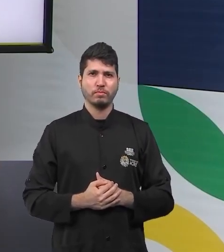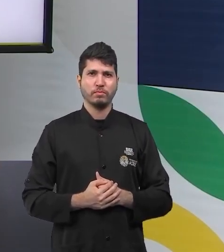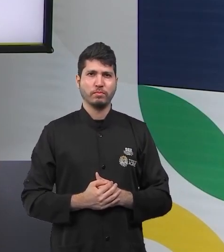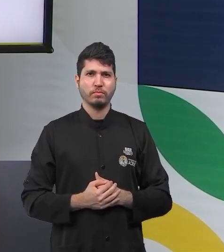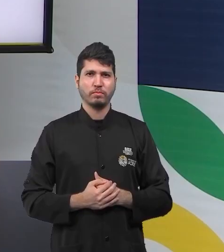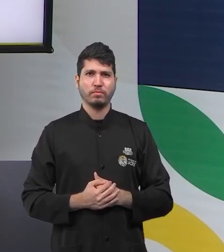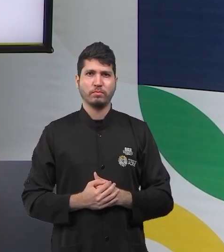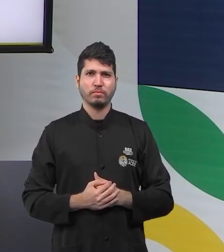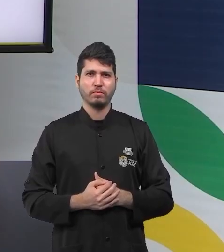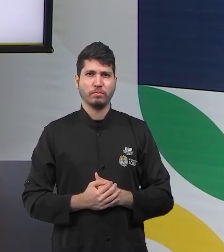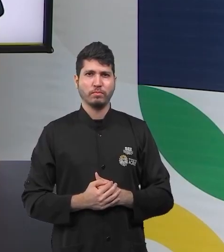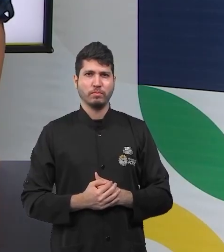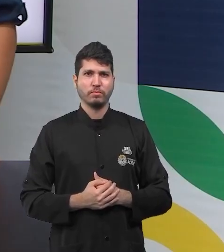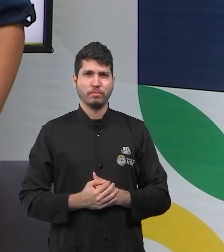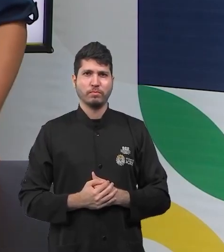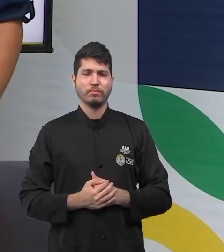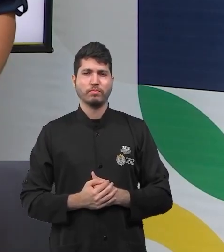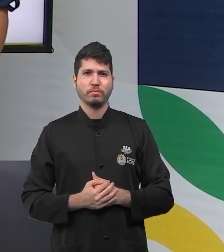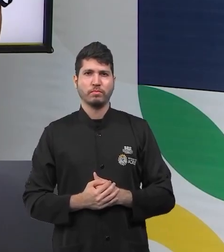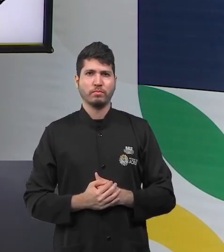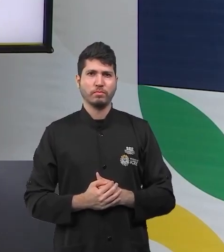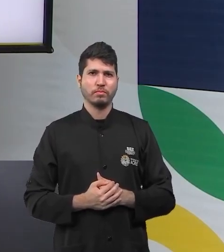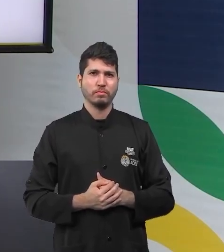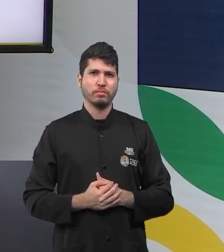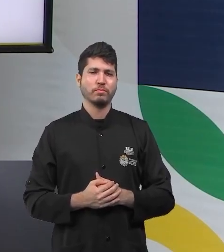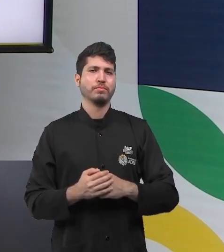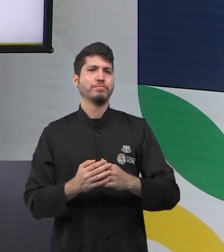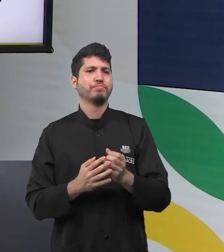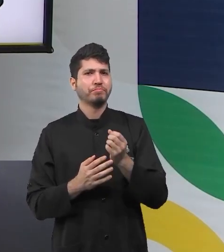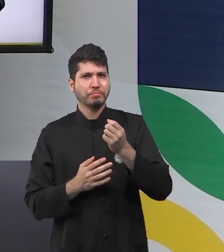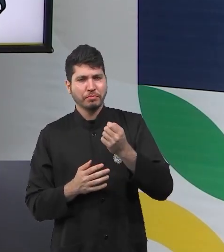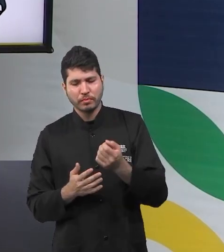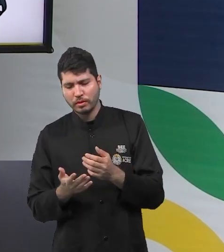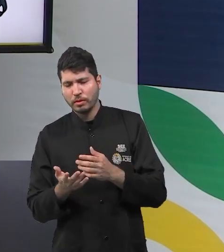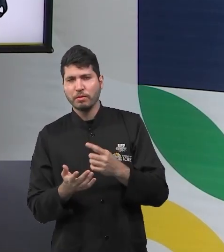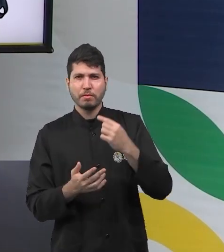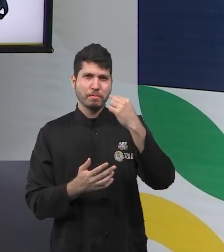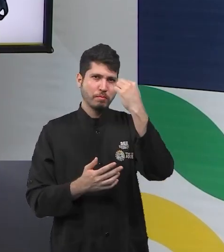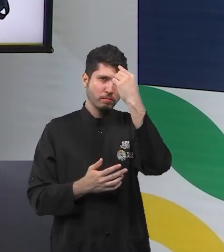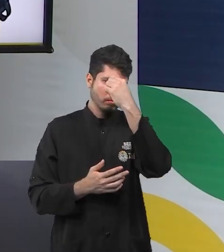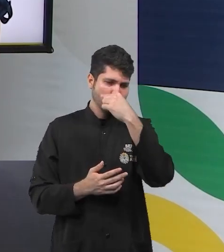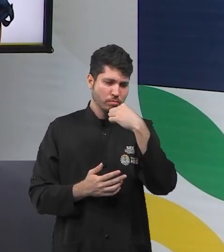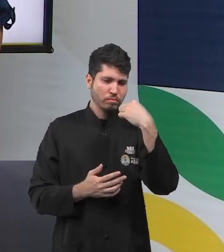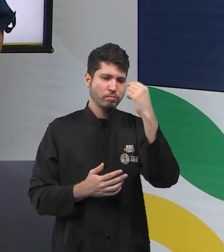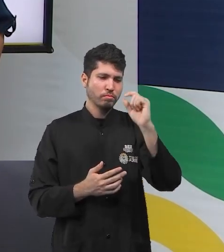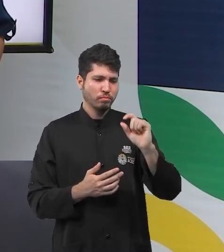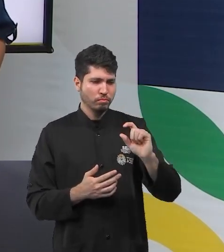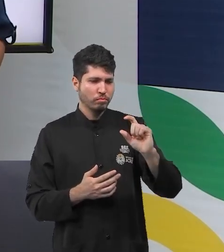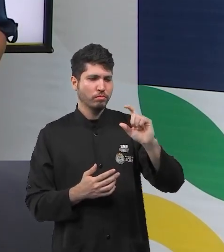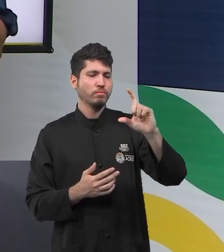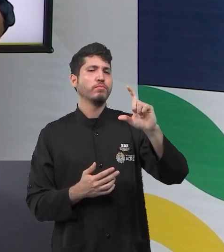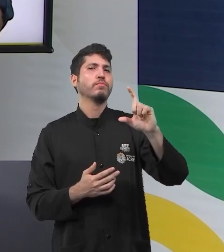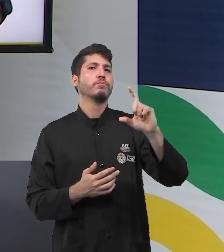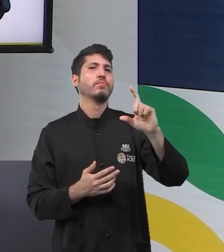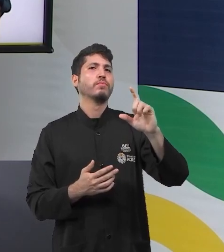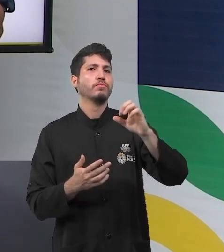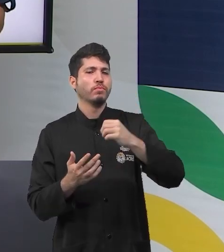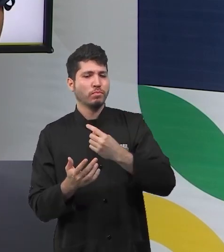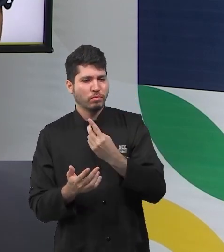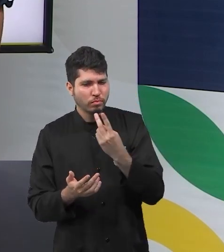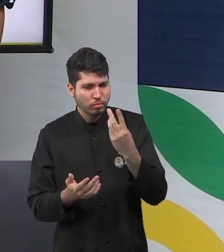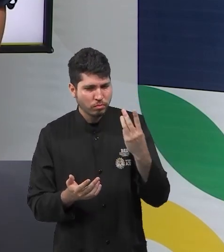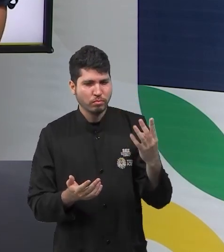240 livros impressos. Observem que a quantidade de horas aumentou, a quantidade de livros